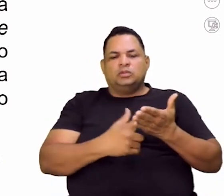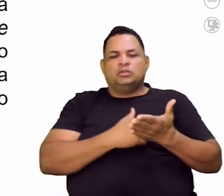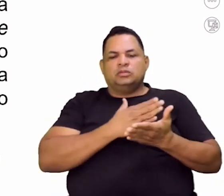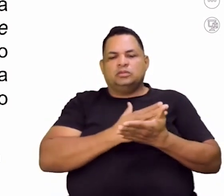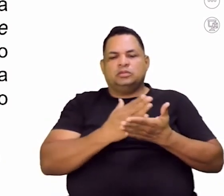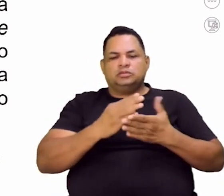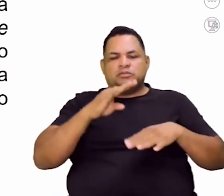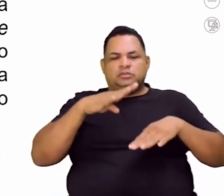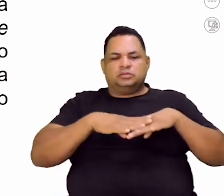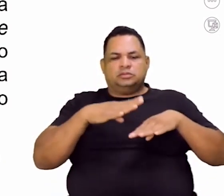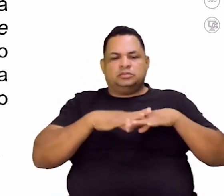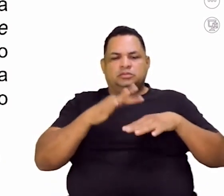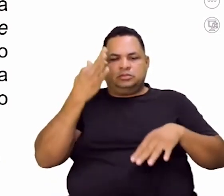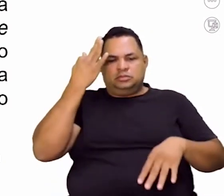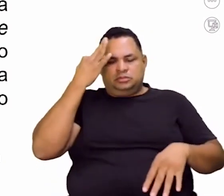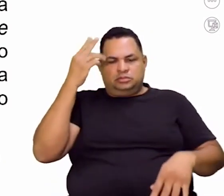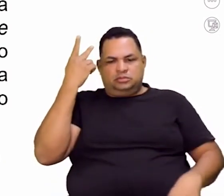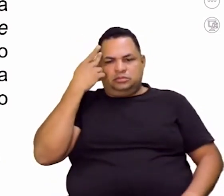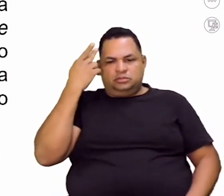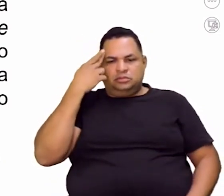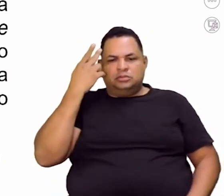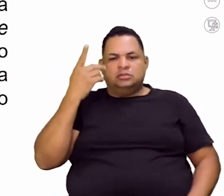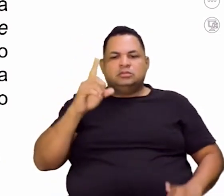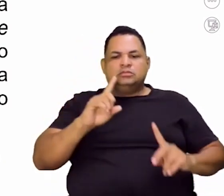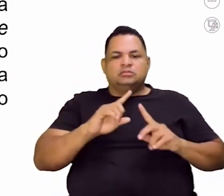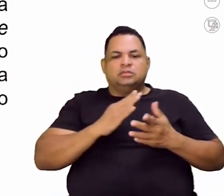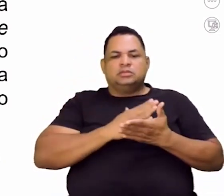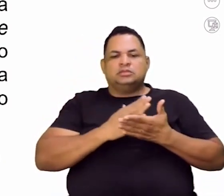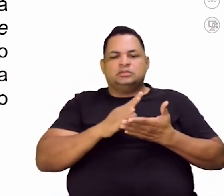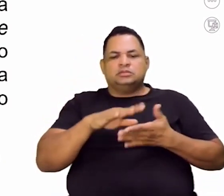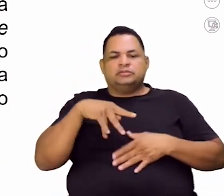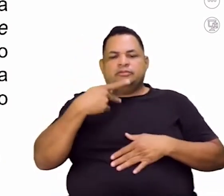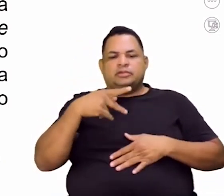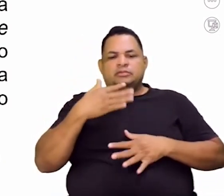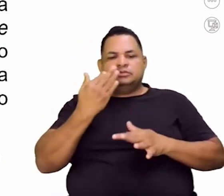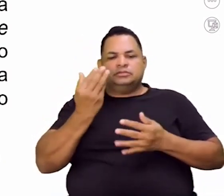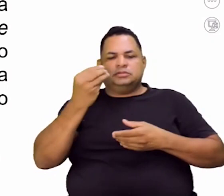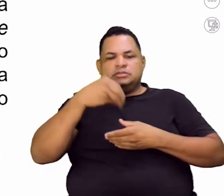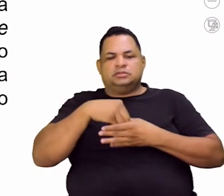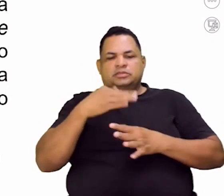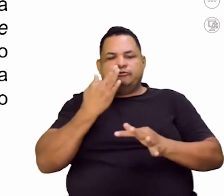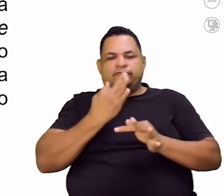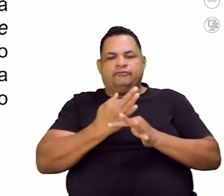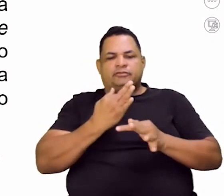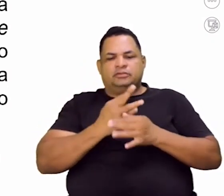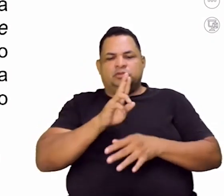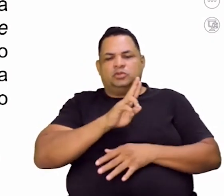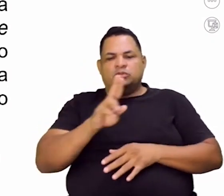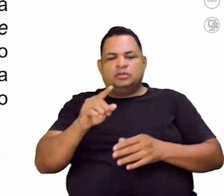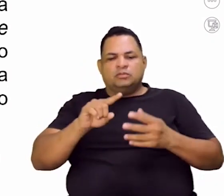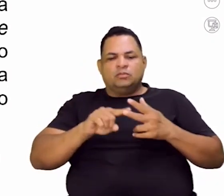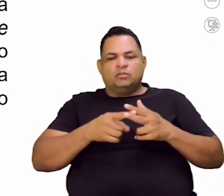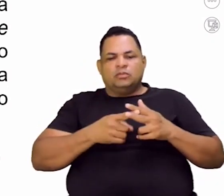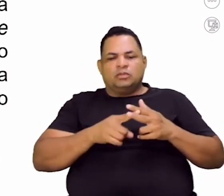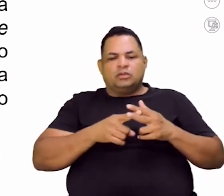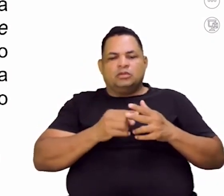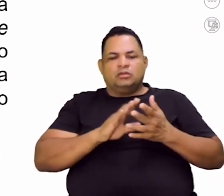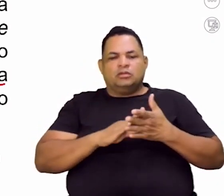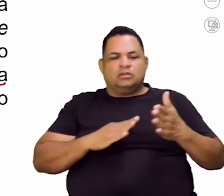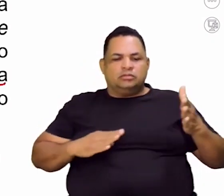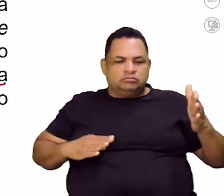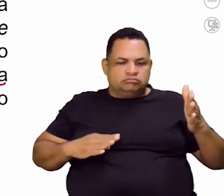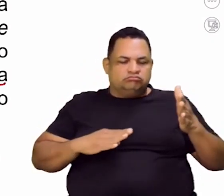Princípios Matemáticos e Filosofia Natural, que no início trata do ramo da física, denominado mecânica,